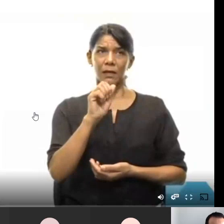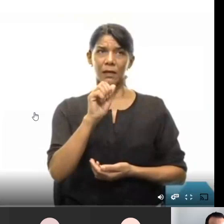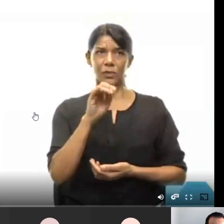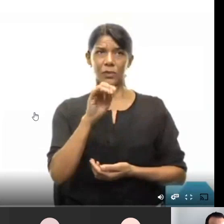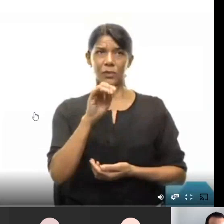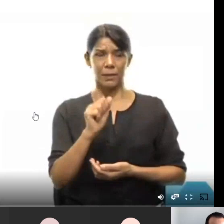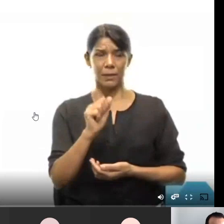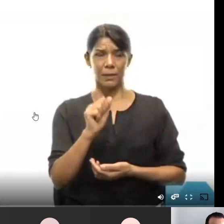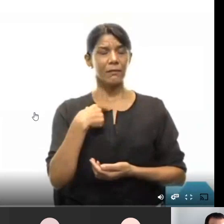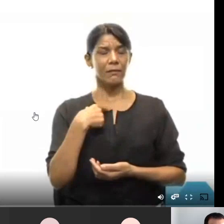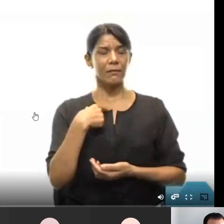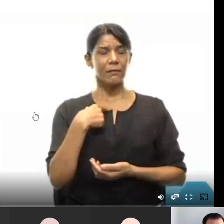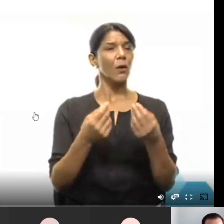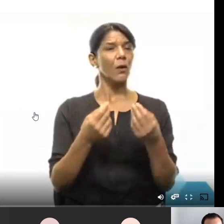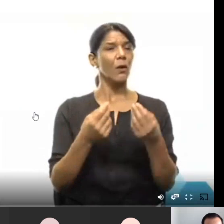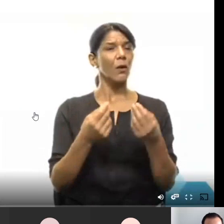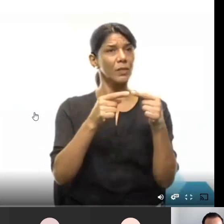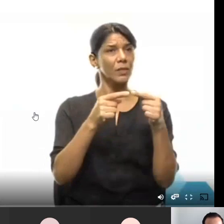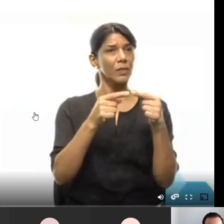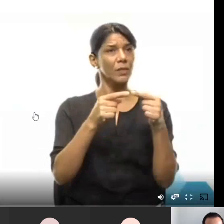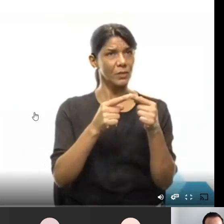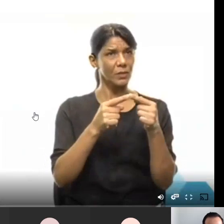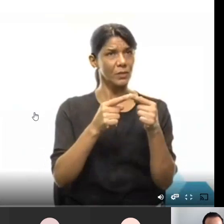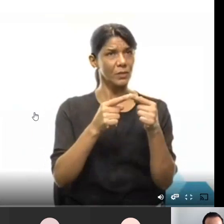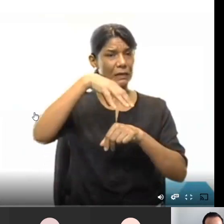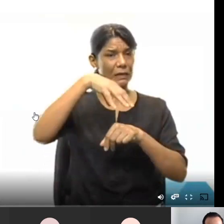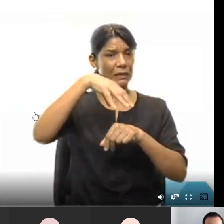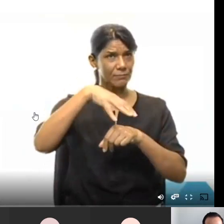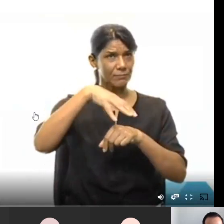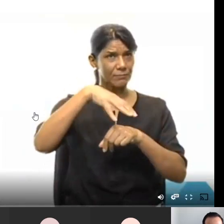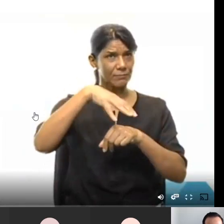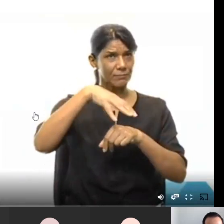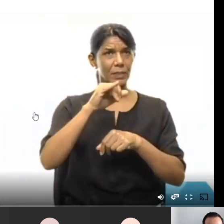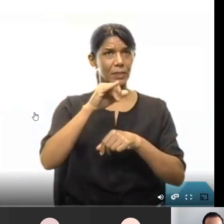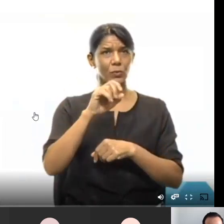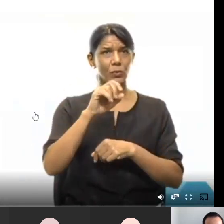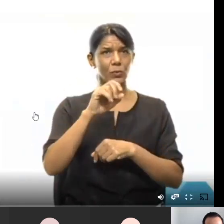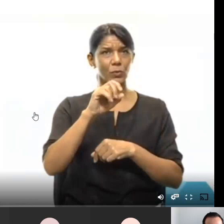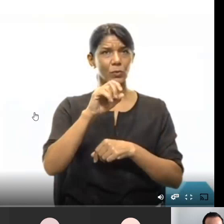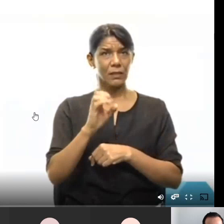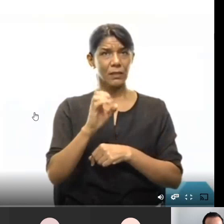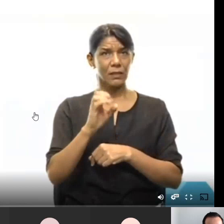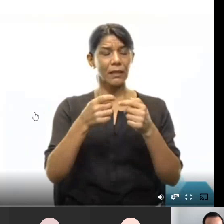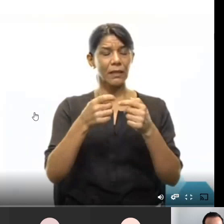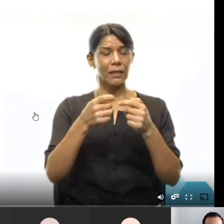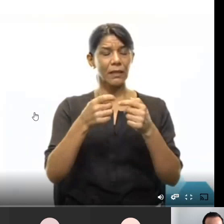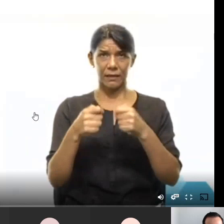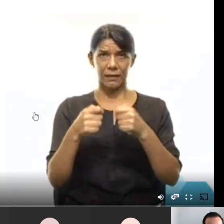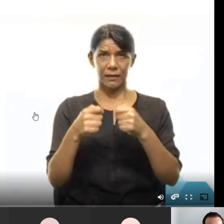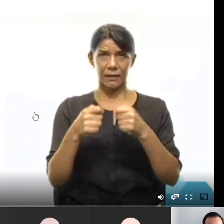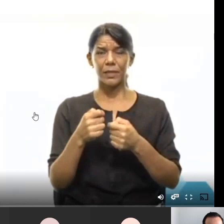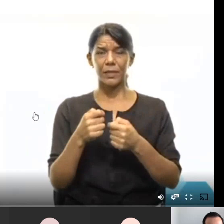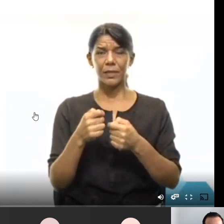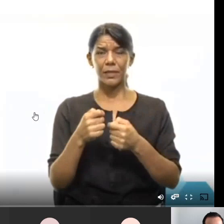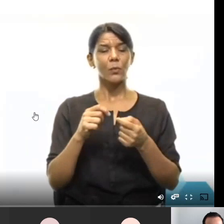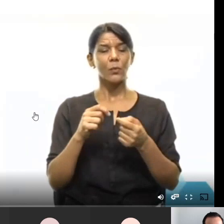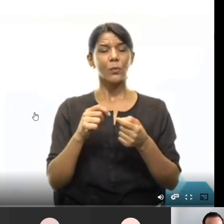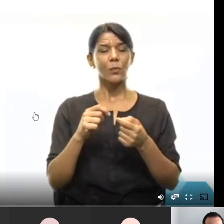está relacionada à radiação ionizante, né, que causa a quebra das bases nitrogenadas do